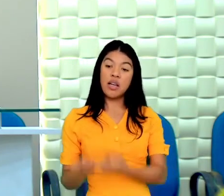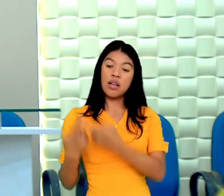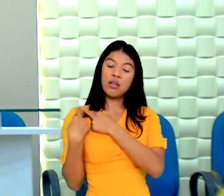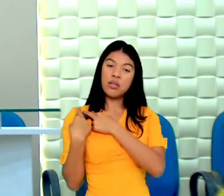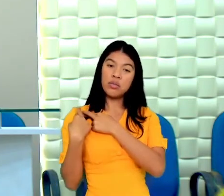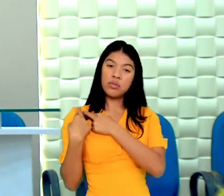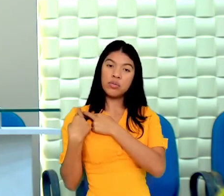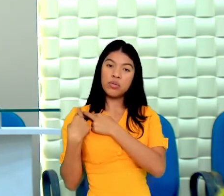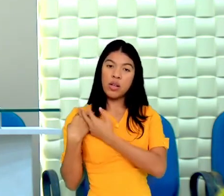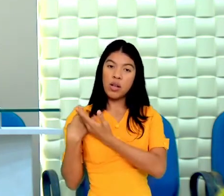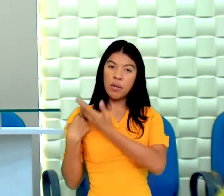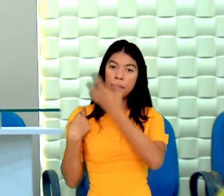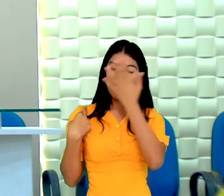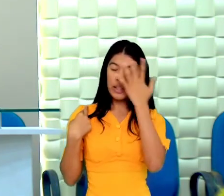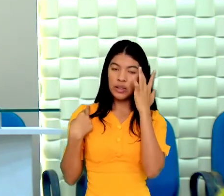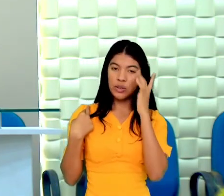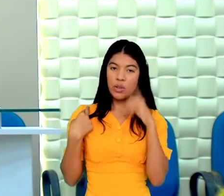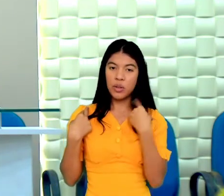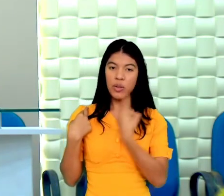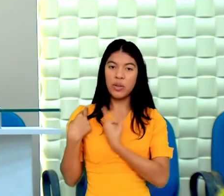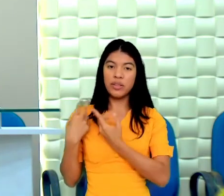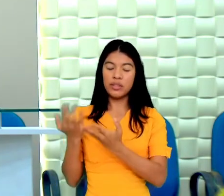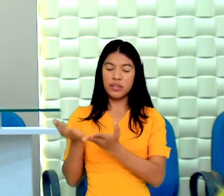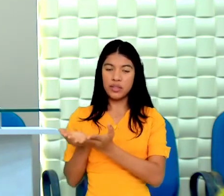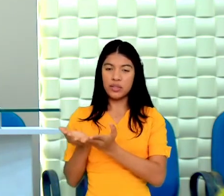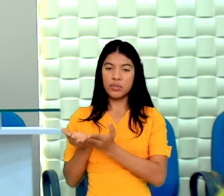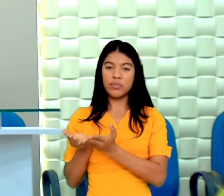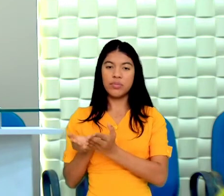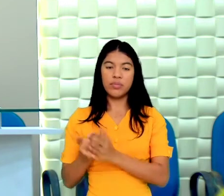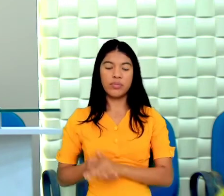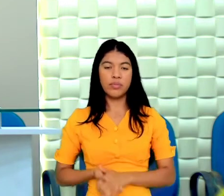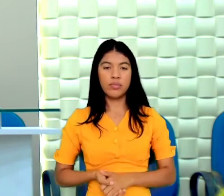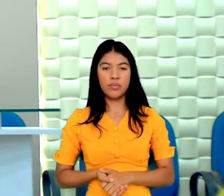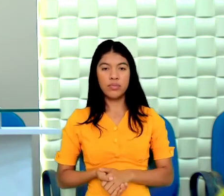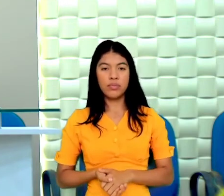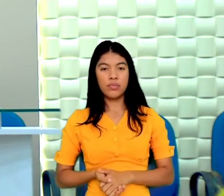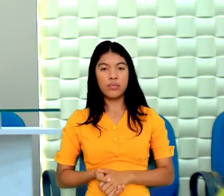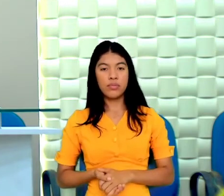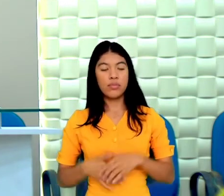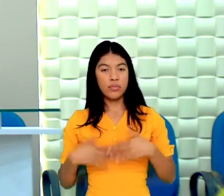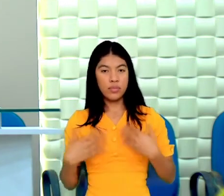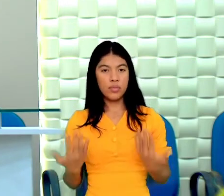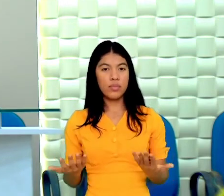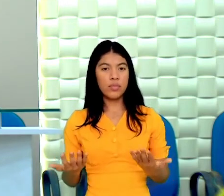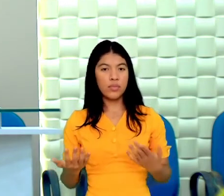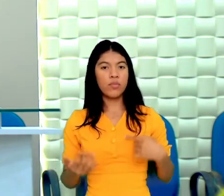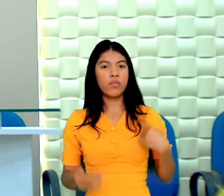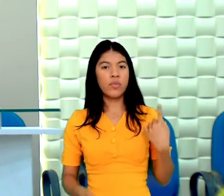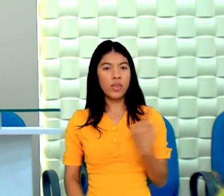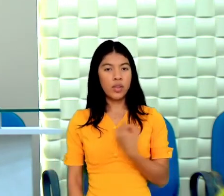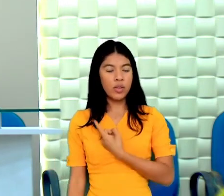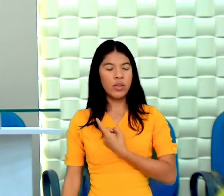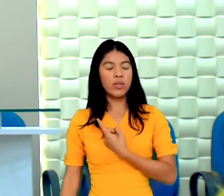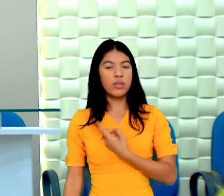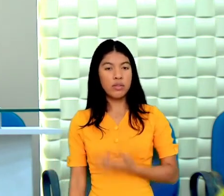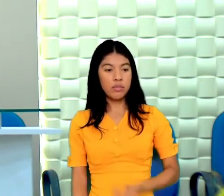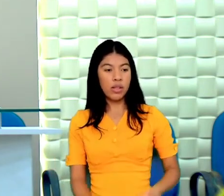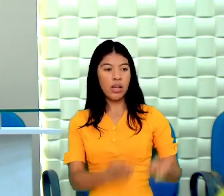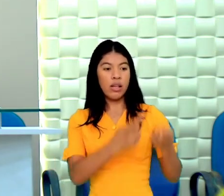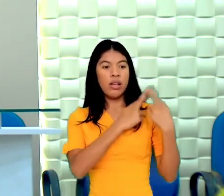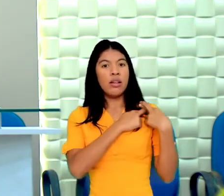para os homens. Bendito seja o seu santo nome. Então a nós coube esta missão